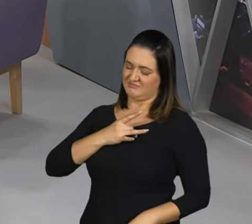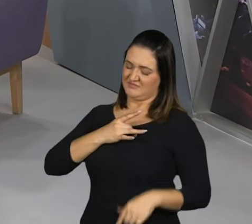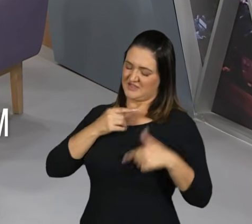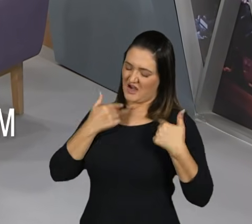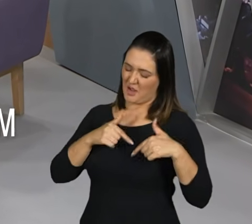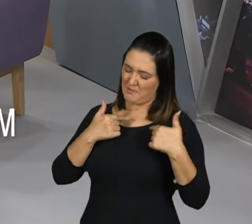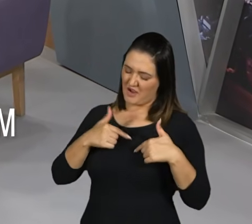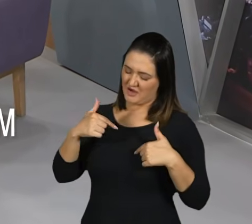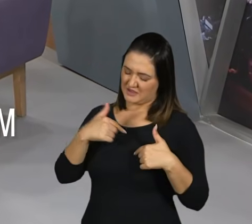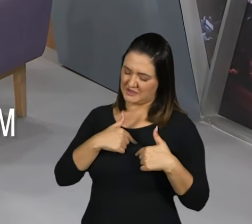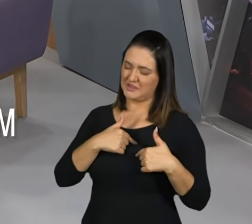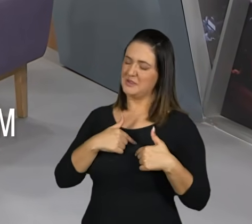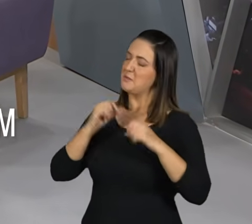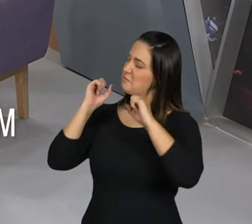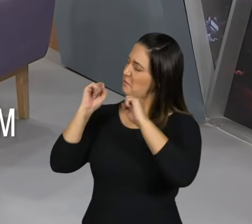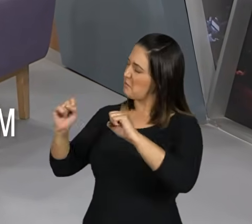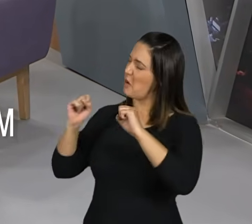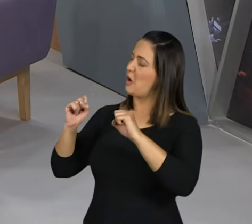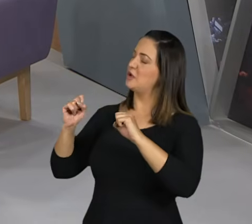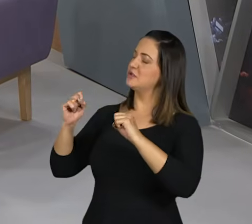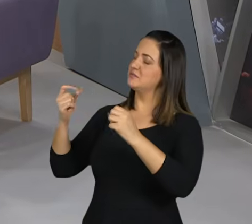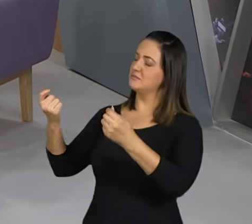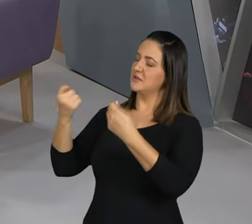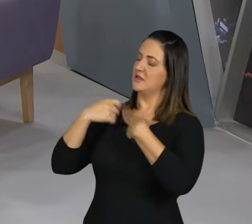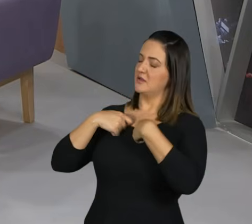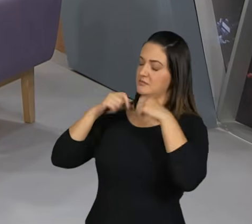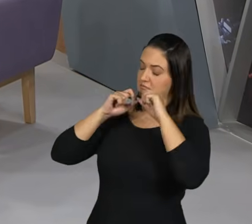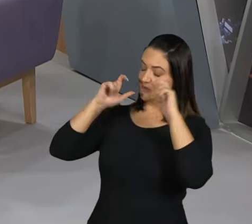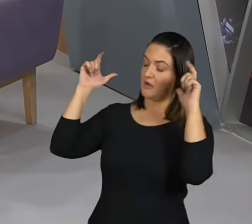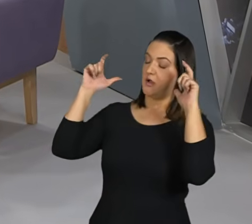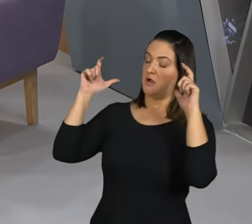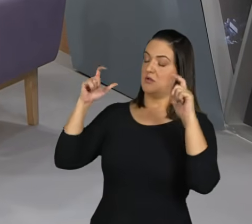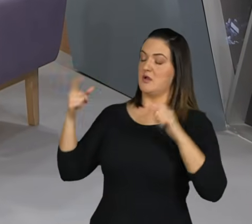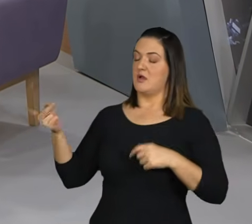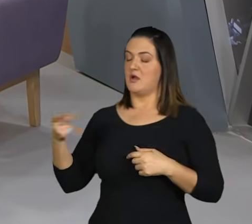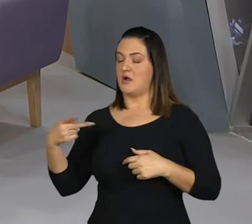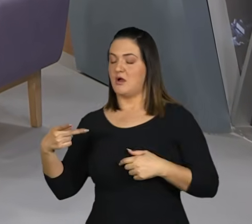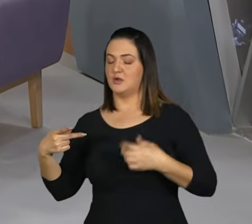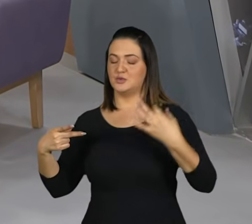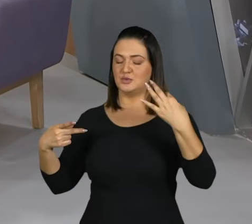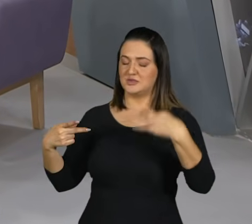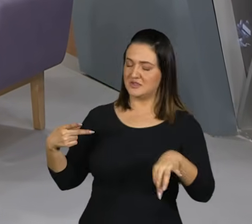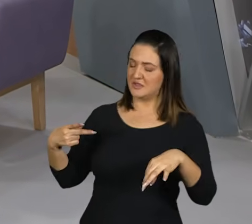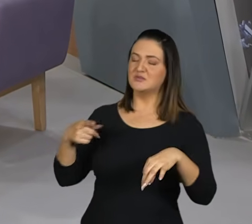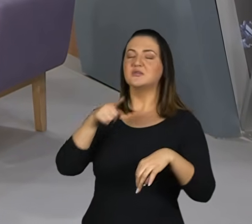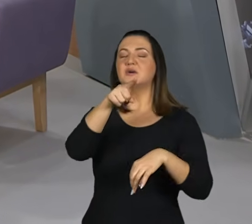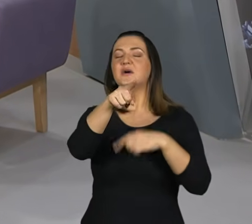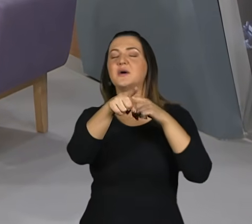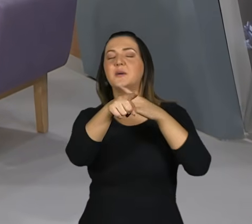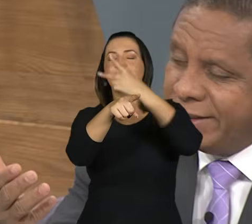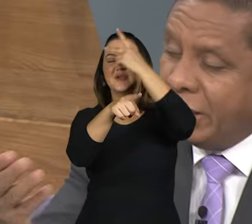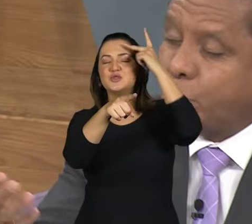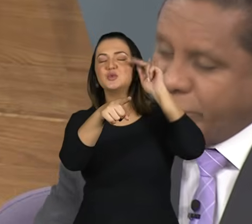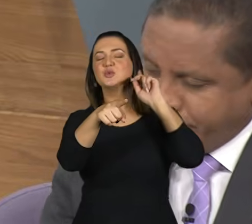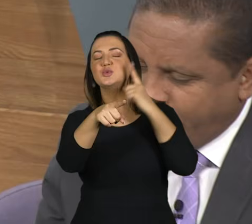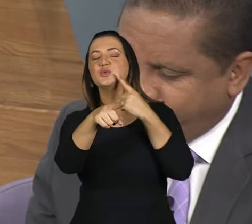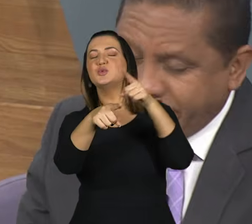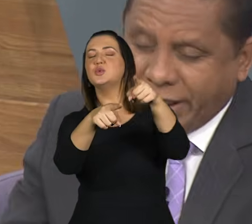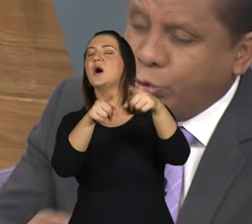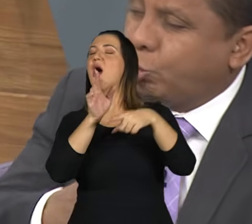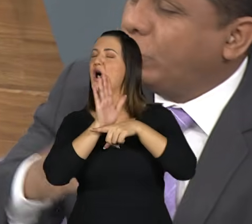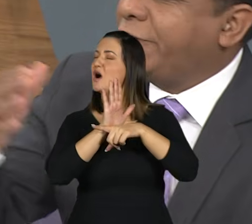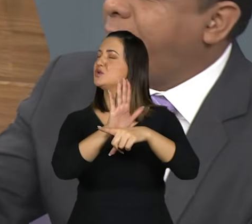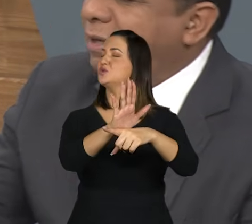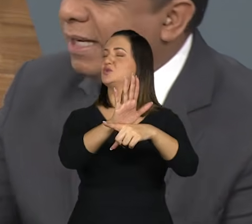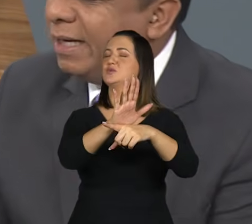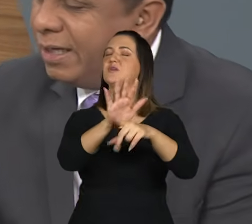coração. Continue, Senhor, nos convencendo do pecado, da justiça e do juízo. Eu entrego este homem, esta mulher nas tuas mãos.